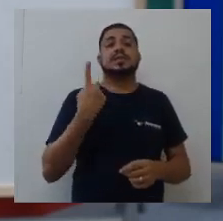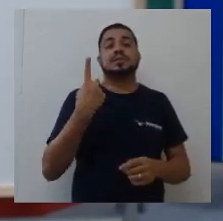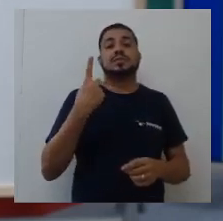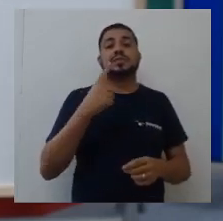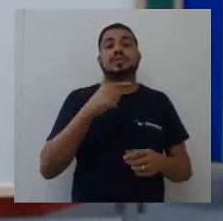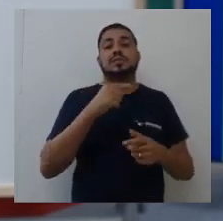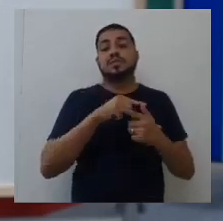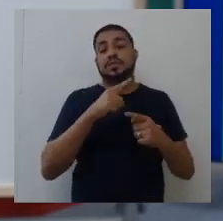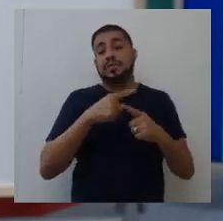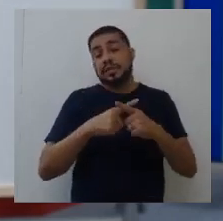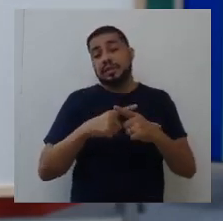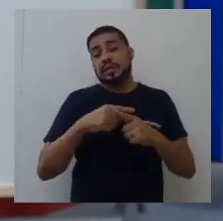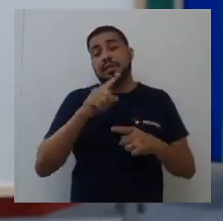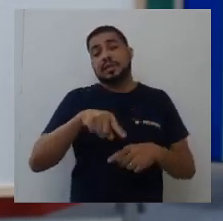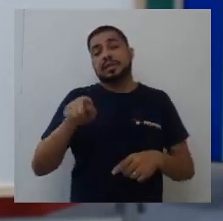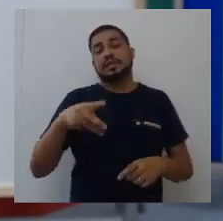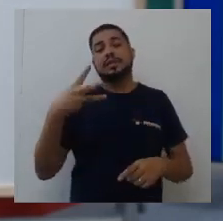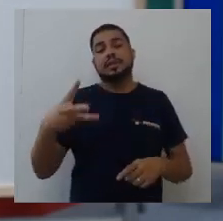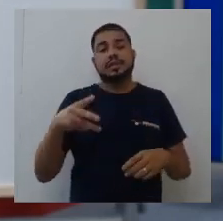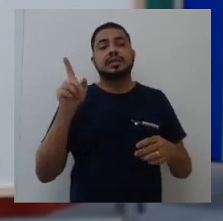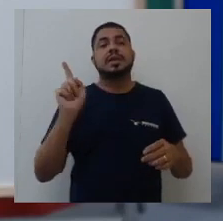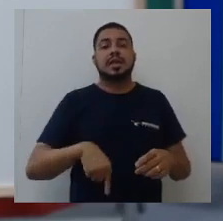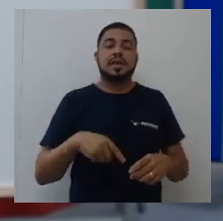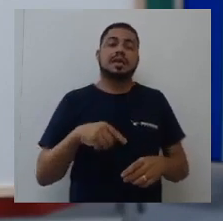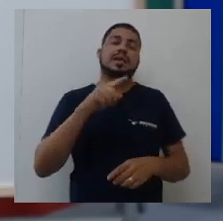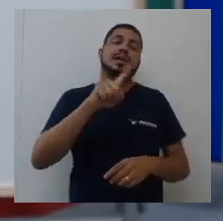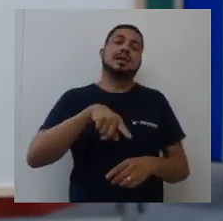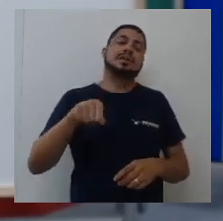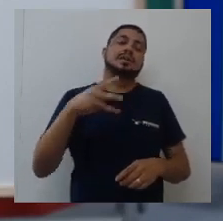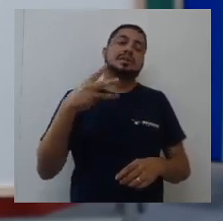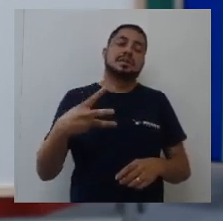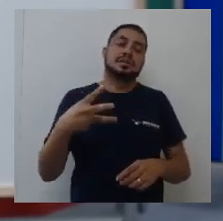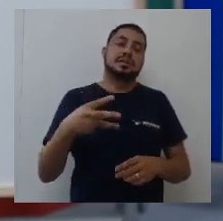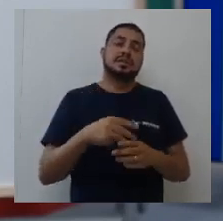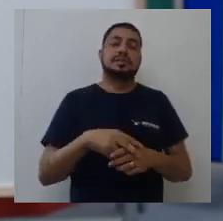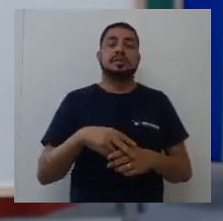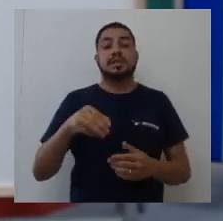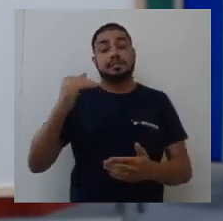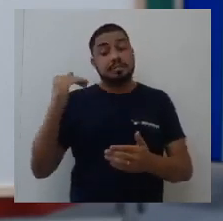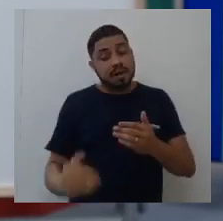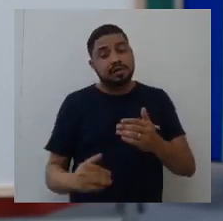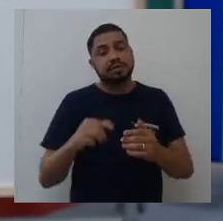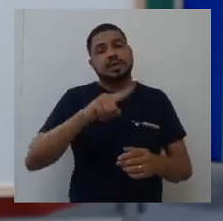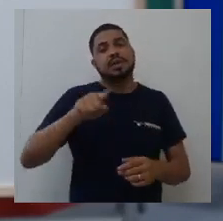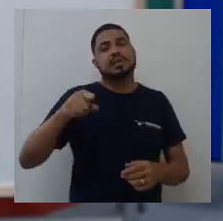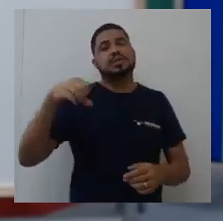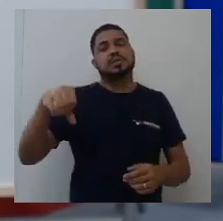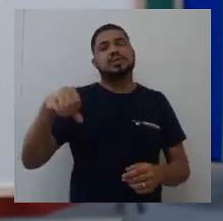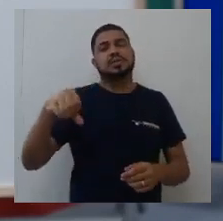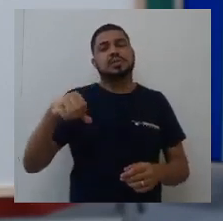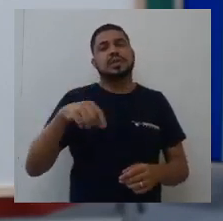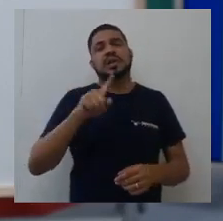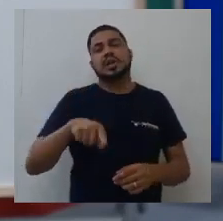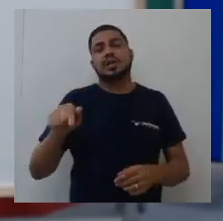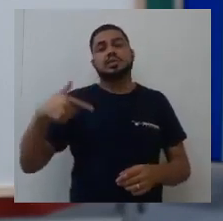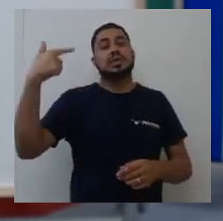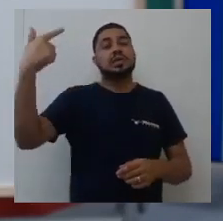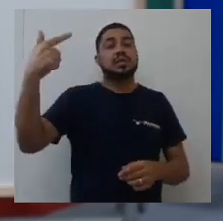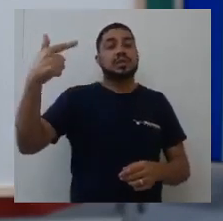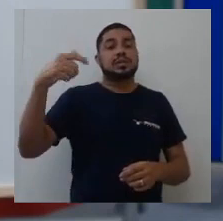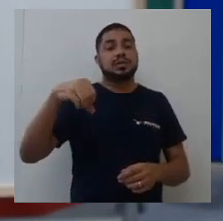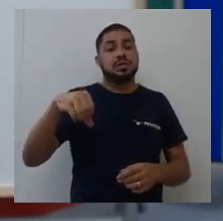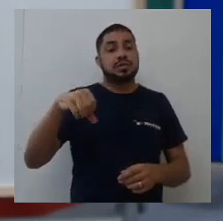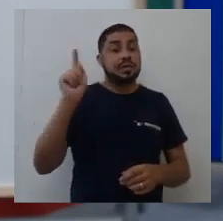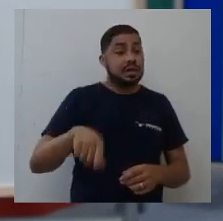de 3 vai ser raiz de 3. E aqui embaixo, ó, raiz de 9, como eu te disse. Raiz quadrada do número 9 vai ser